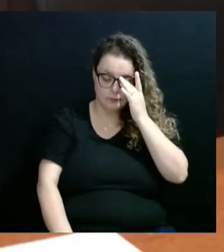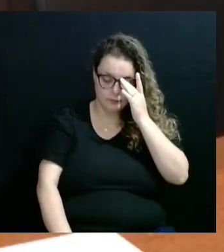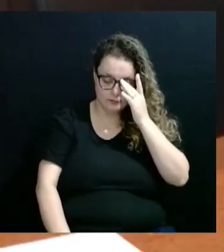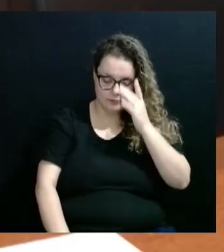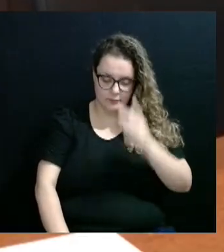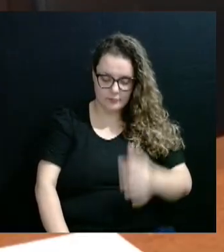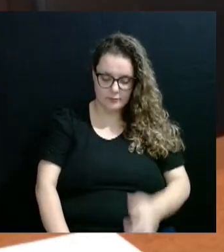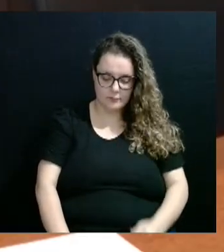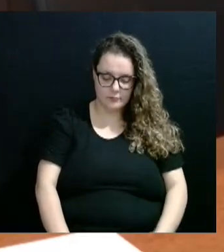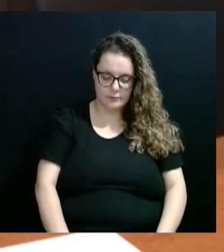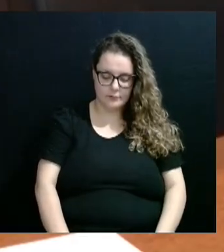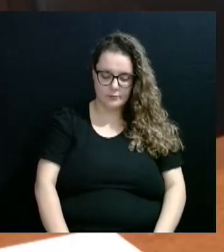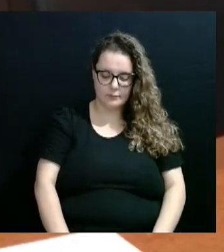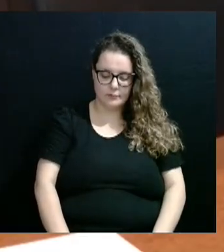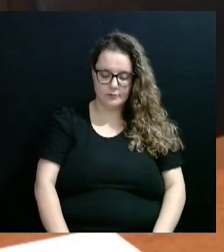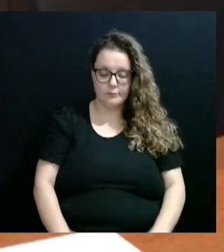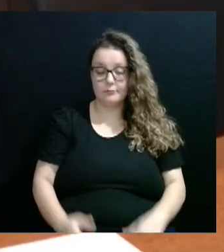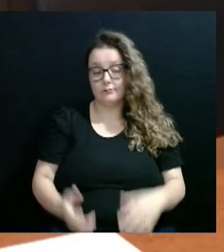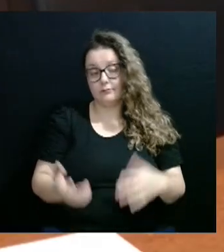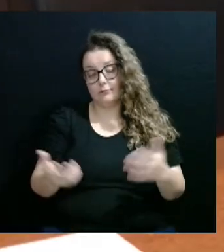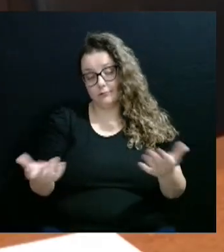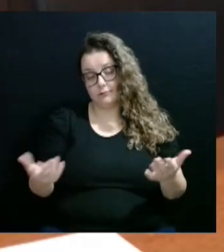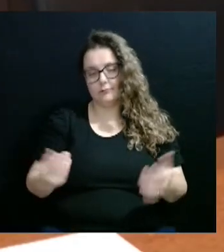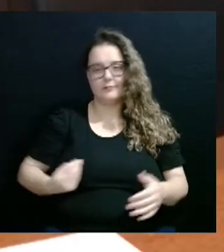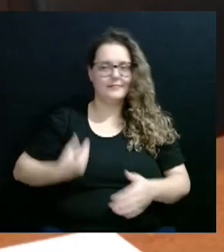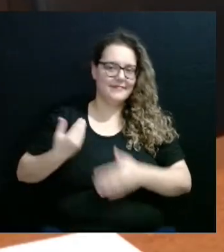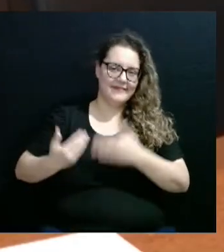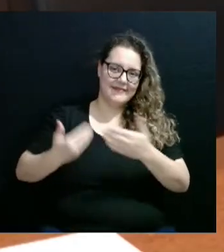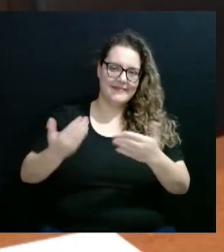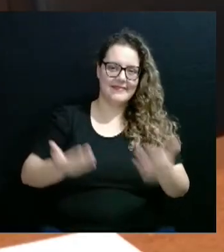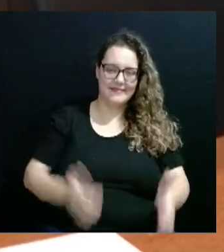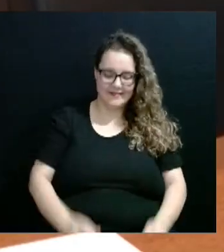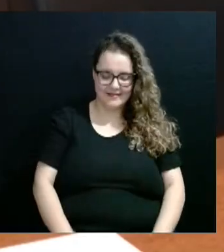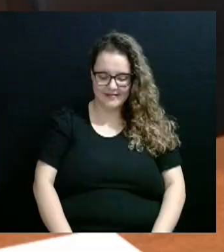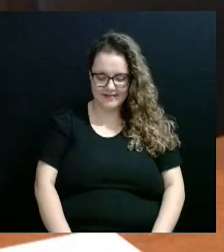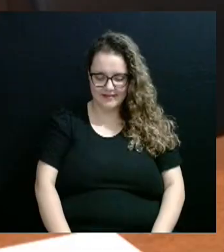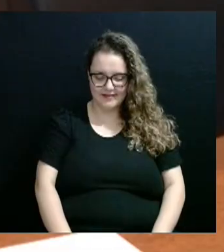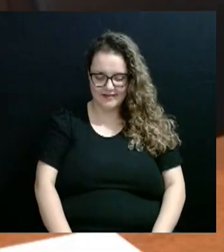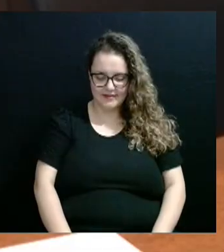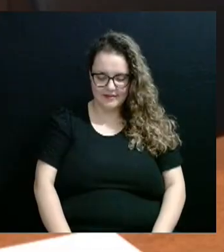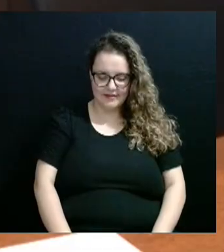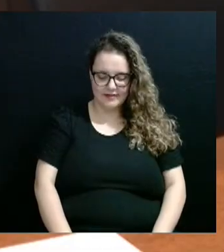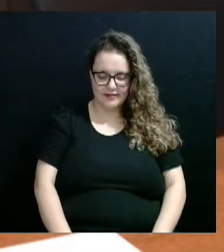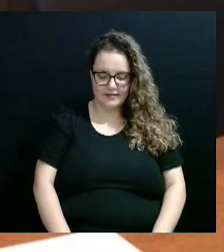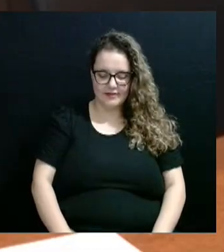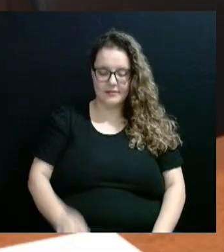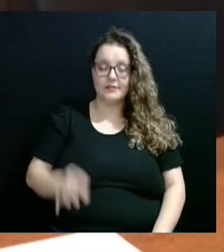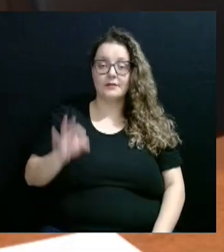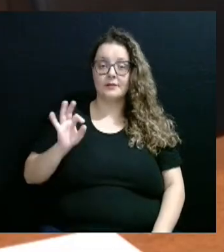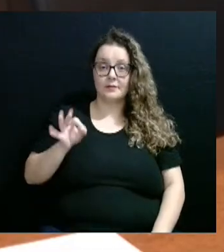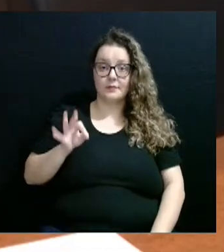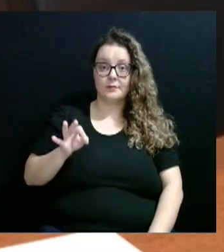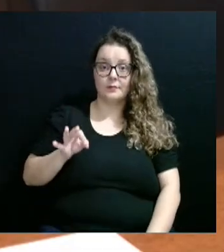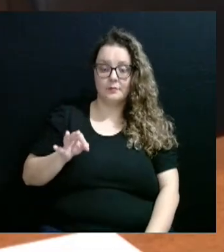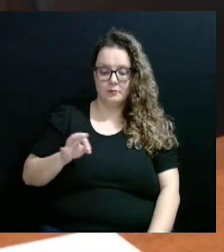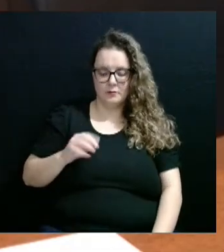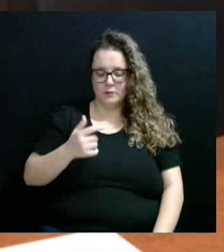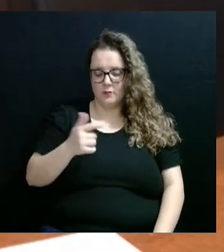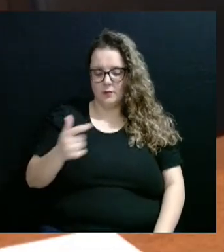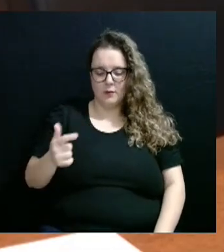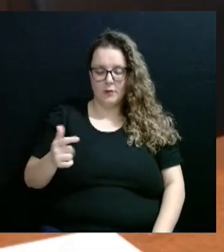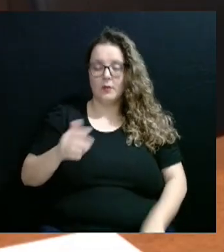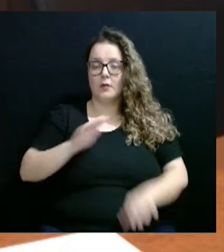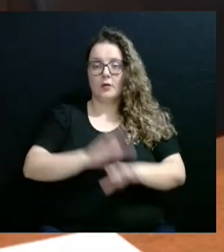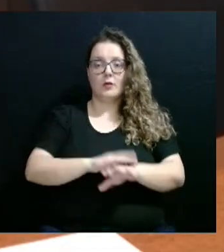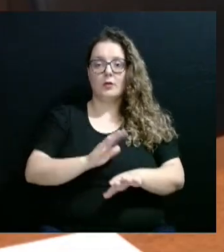enfim, né, a vida segue aí. Com certeza, nenhuma atividade vai estar apagando a